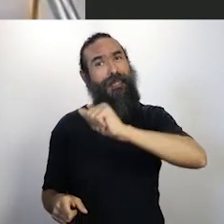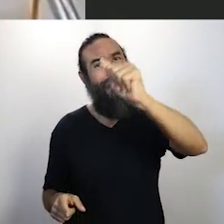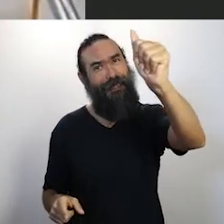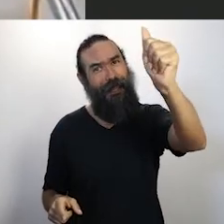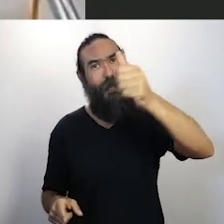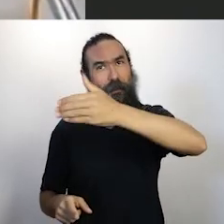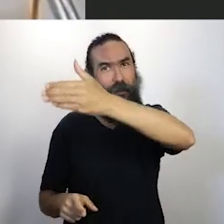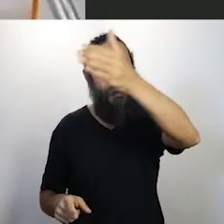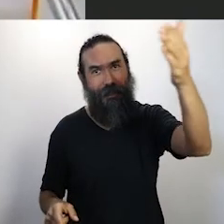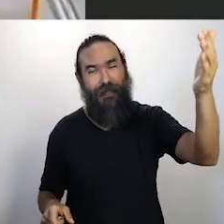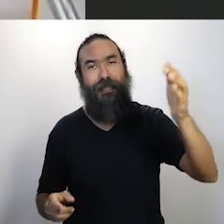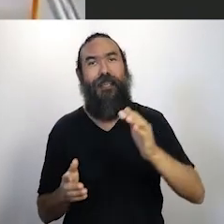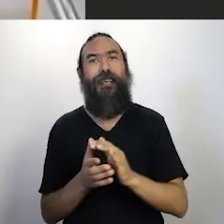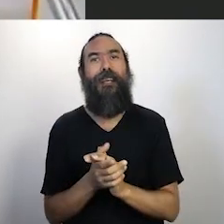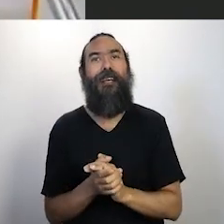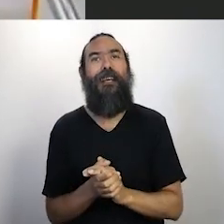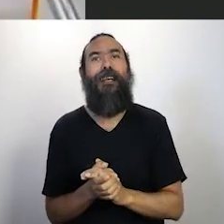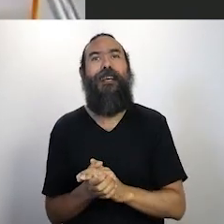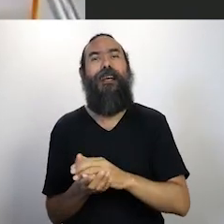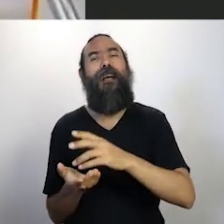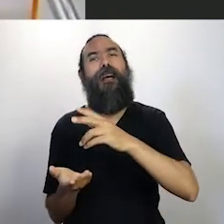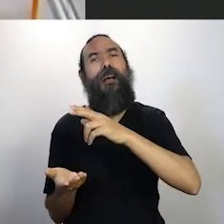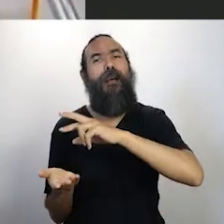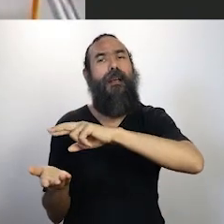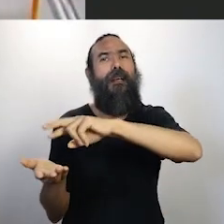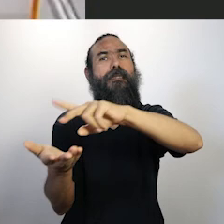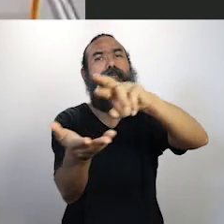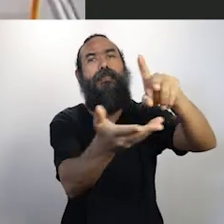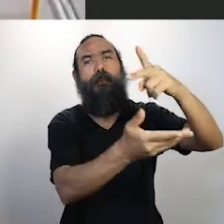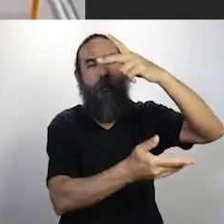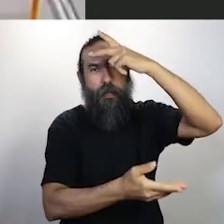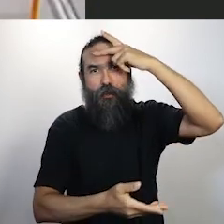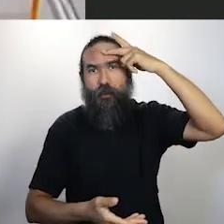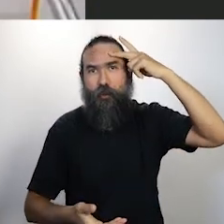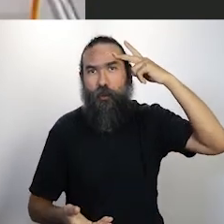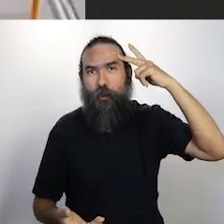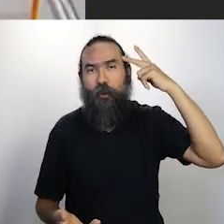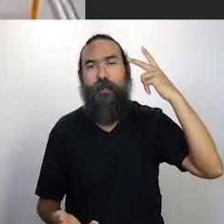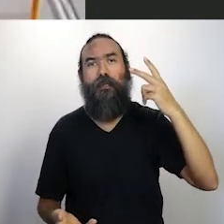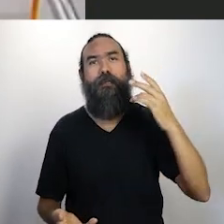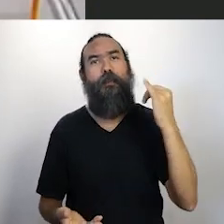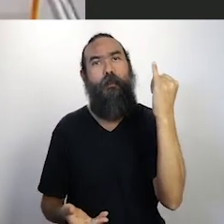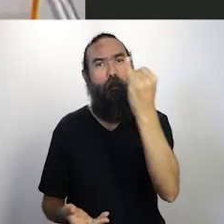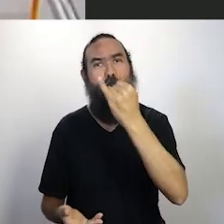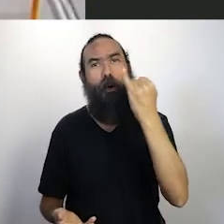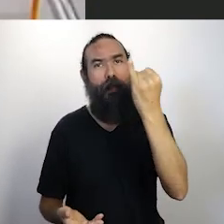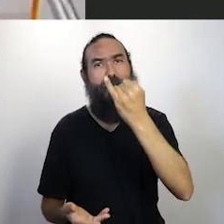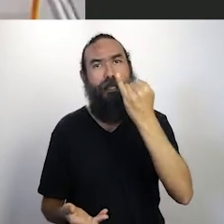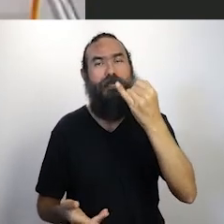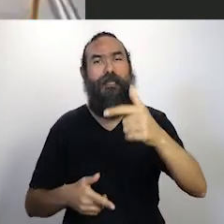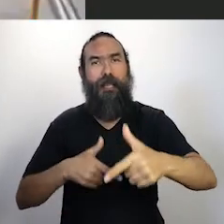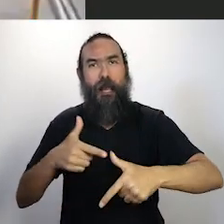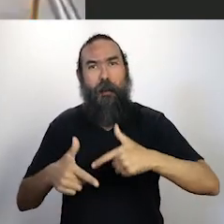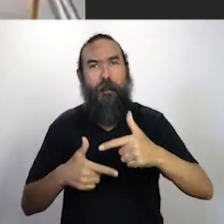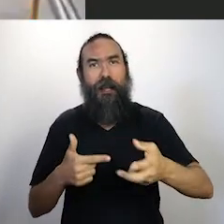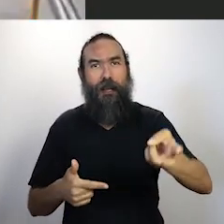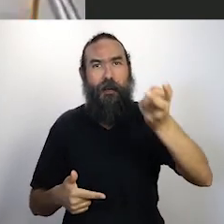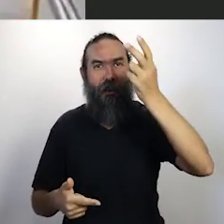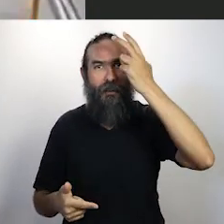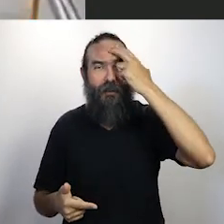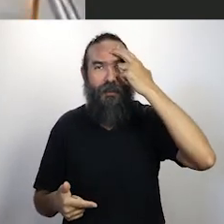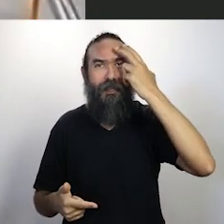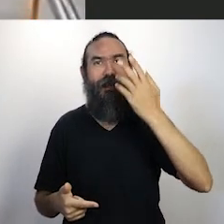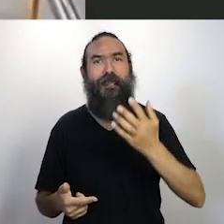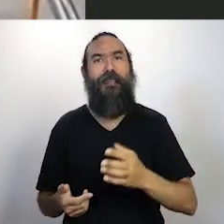Janira Pegalha a Benito da Silva ao Calero a nossa deputada guerreira a hora